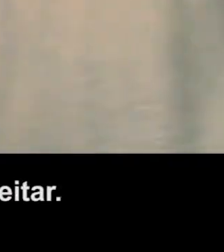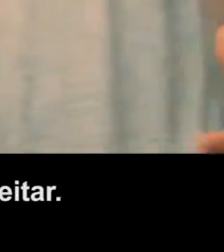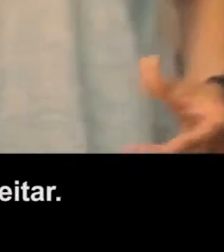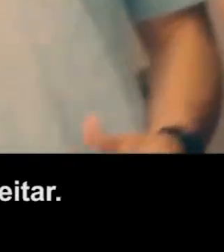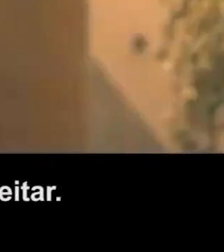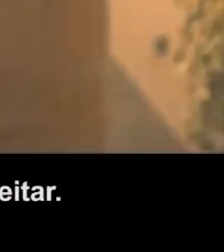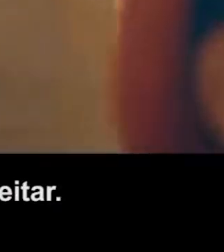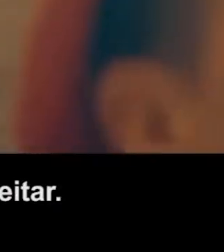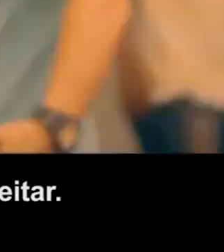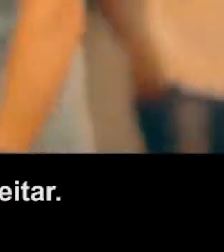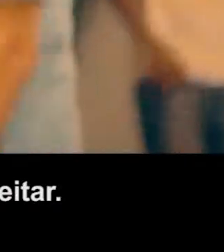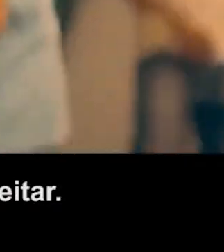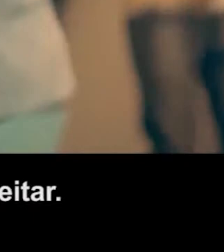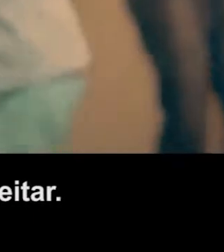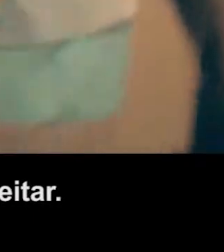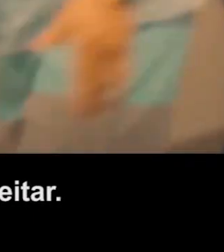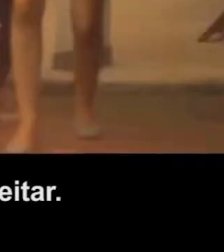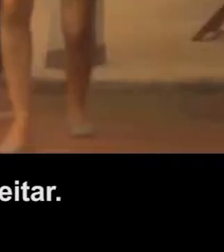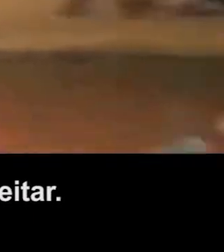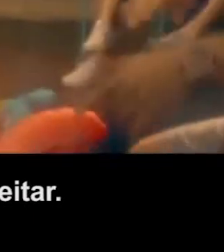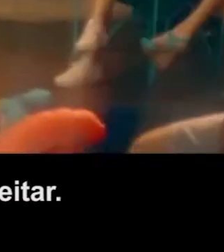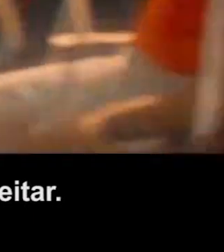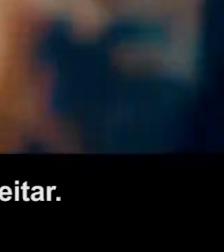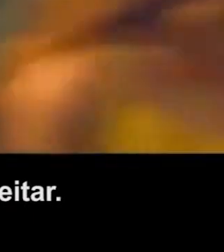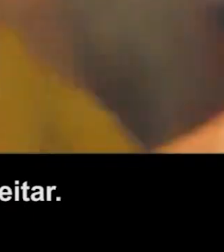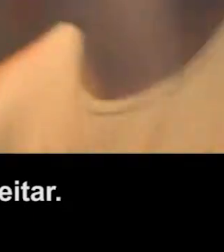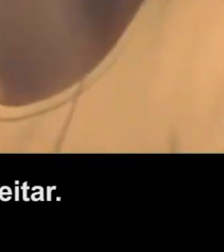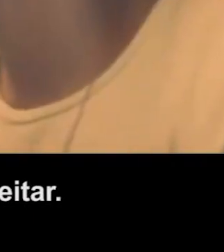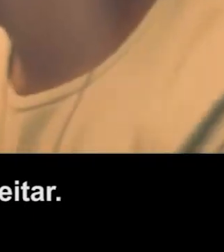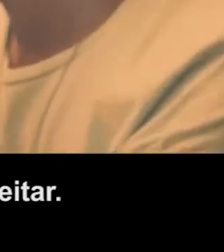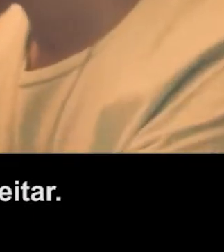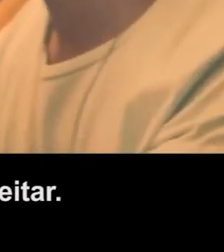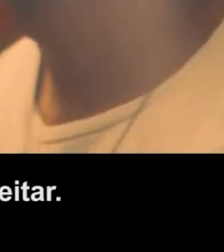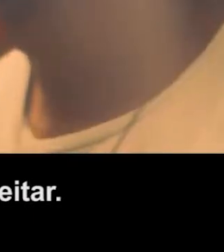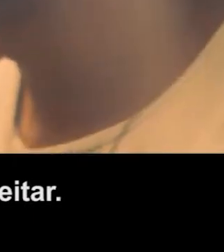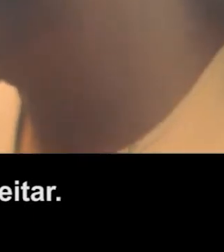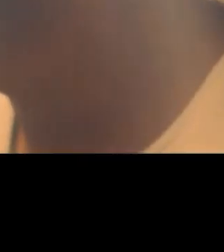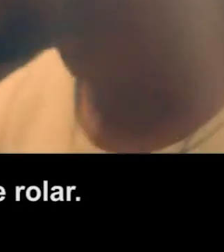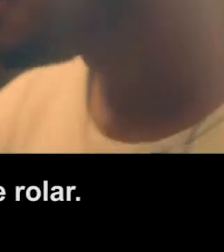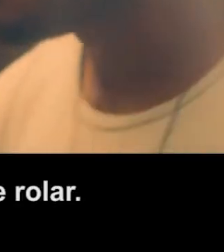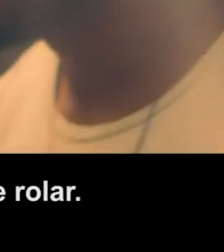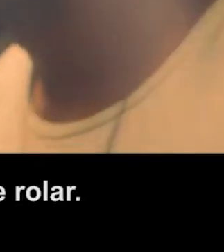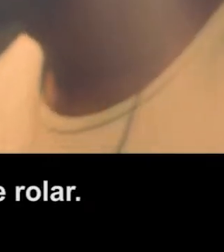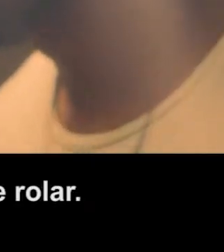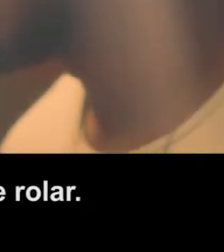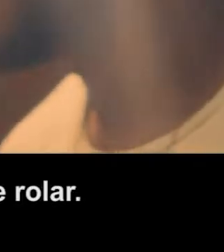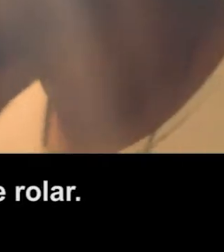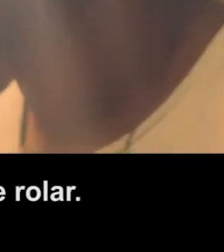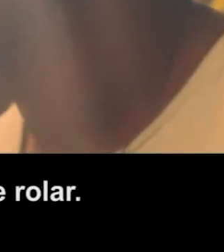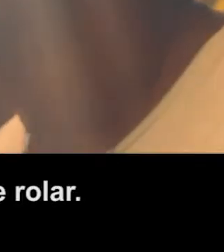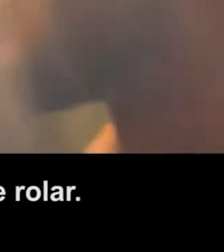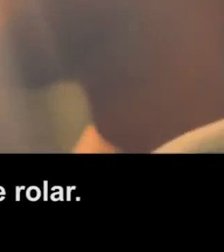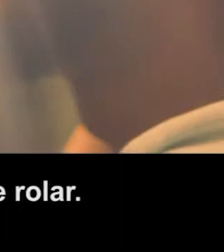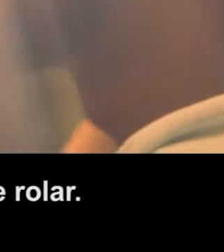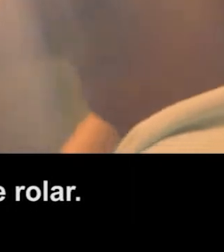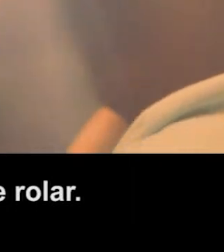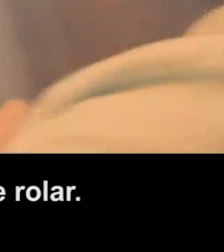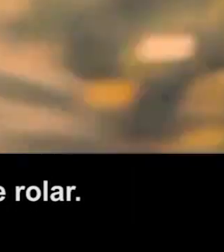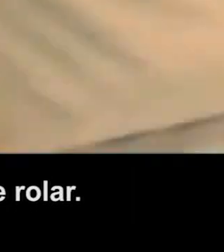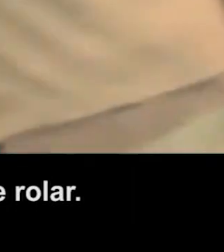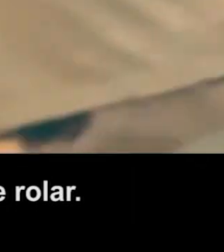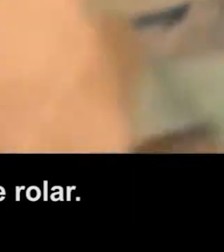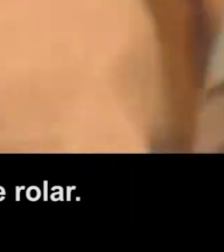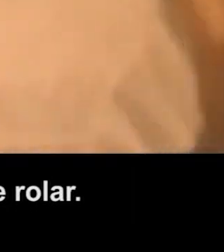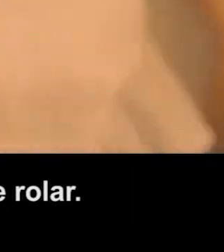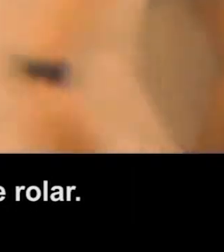protegido. Vamos combinar, o melhor da vida é ter liberdade para aproveitar tudo que numa festa, balada,